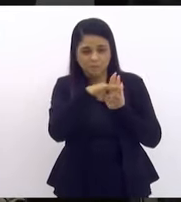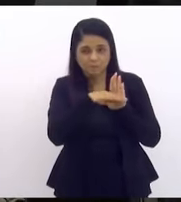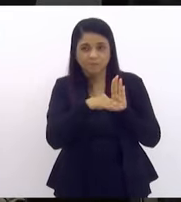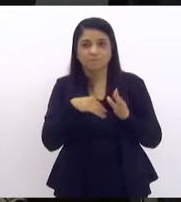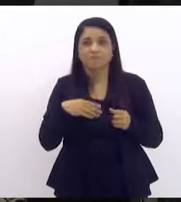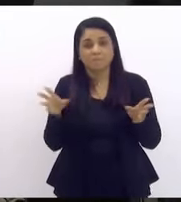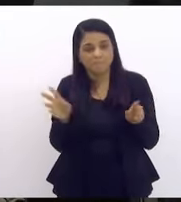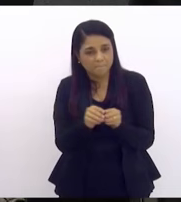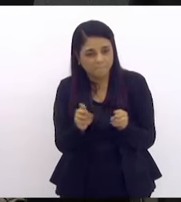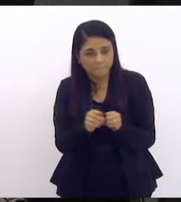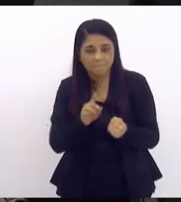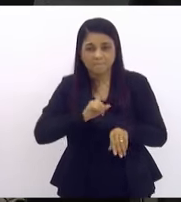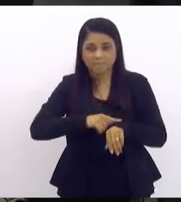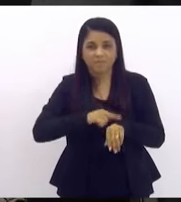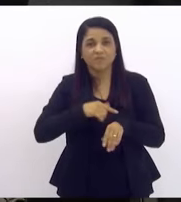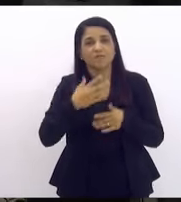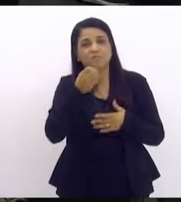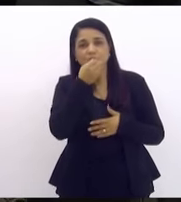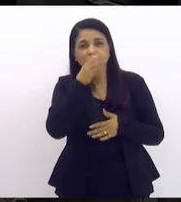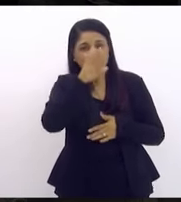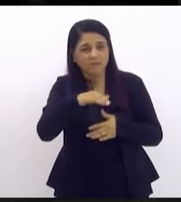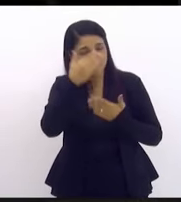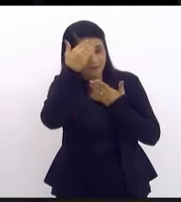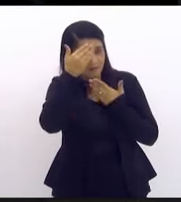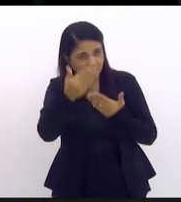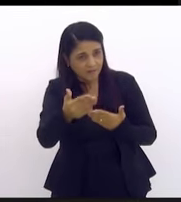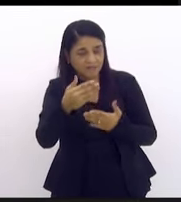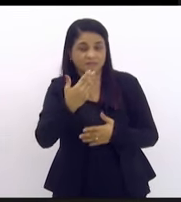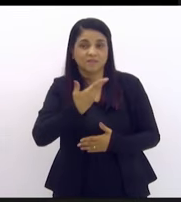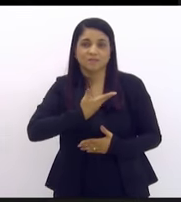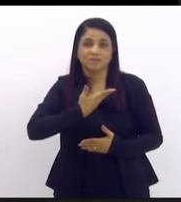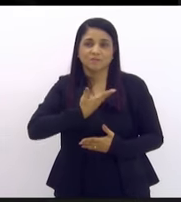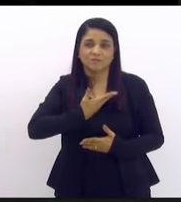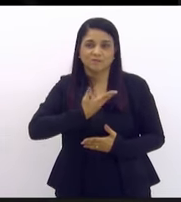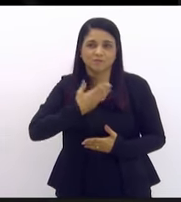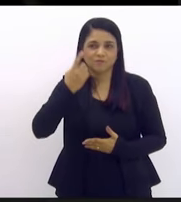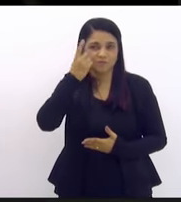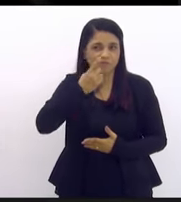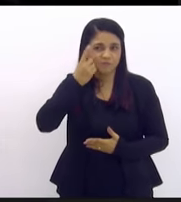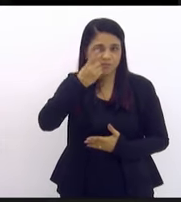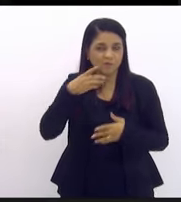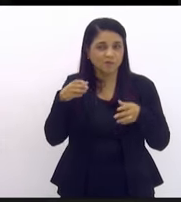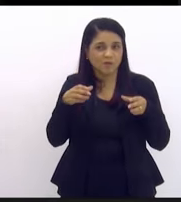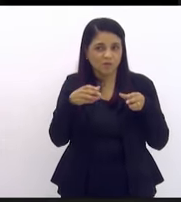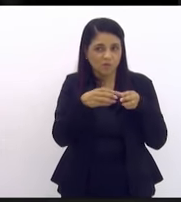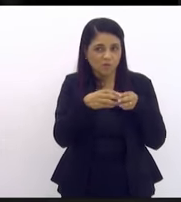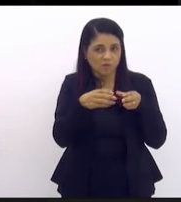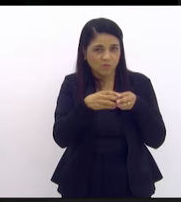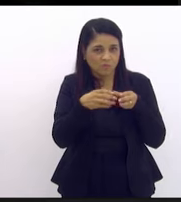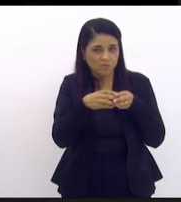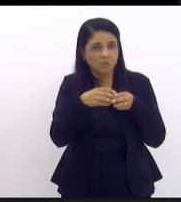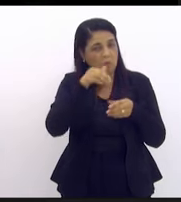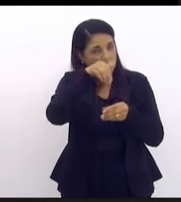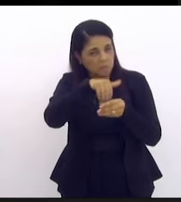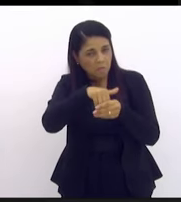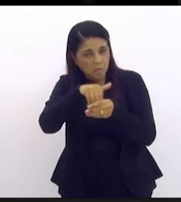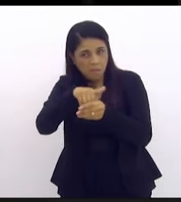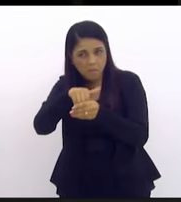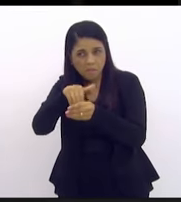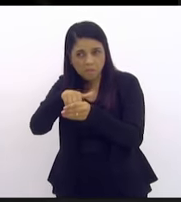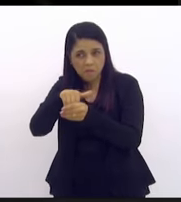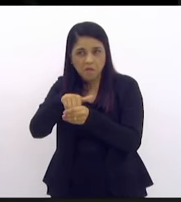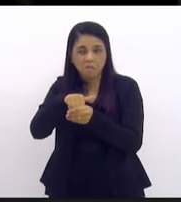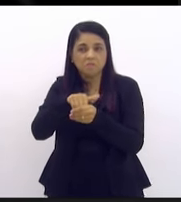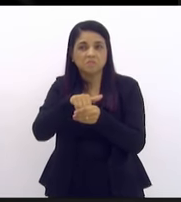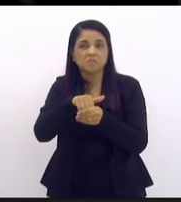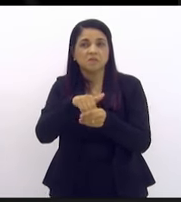Presidente, boa tarde. Quero agradecer aí aos pares e à comissão aí, que foi todo favorável. E